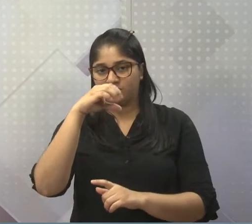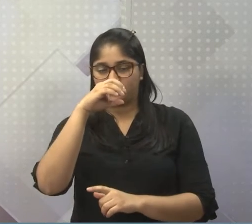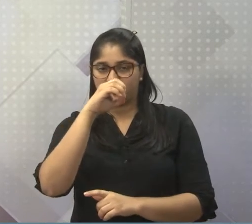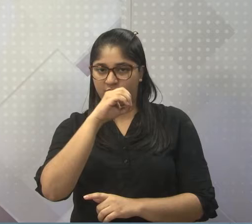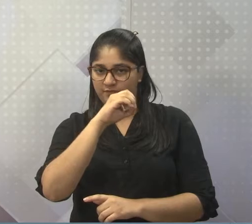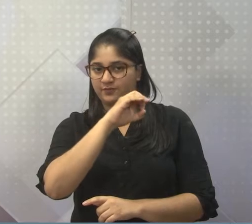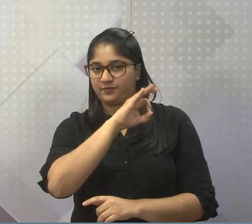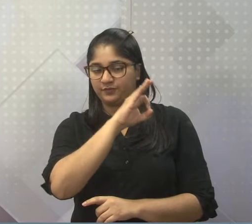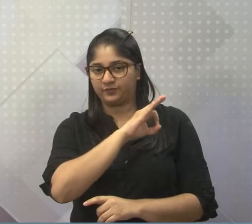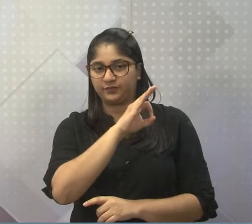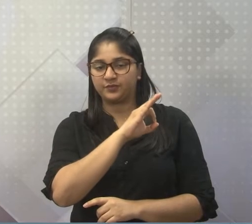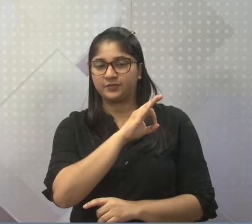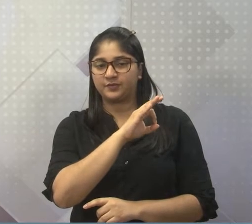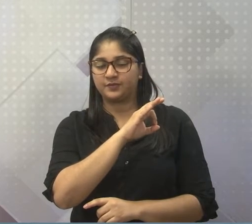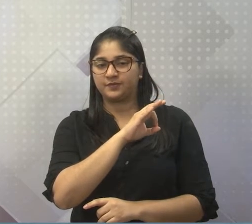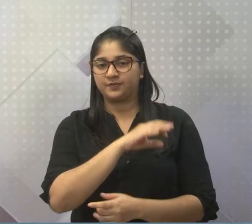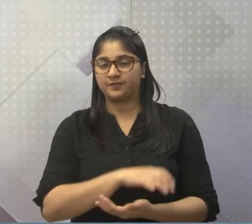meu